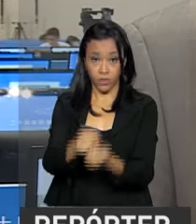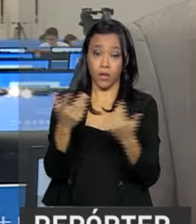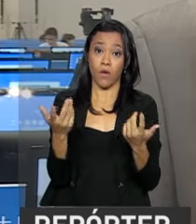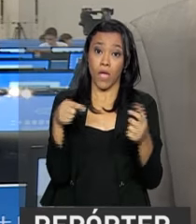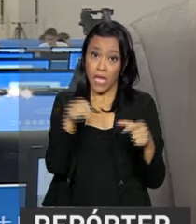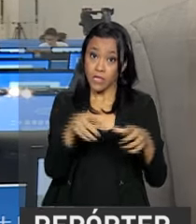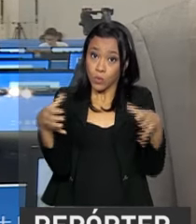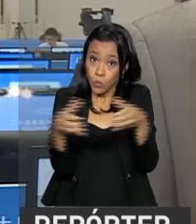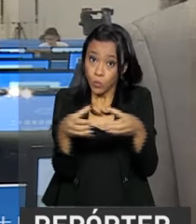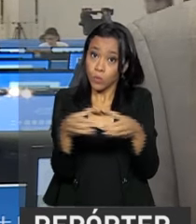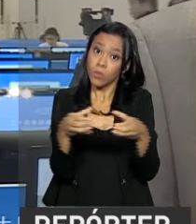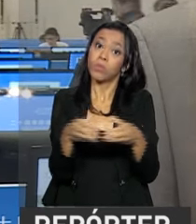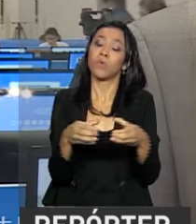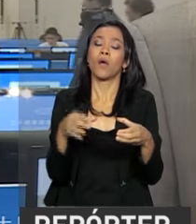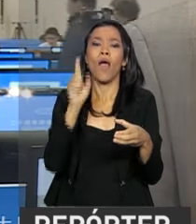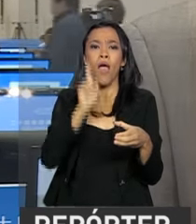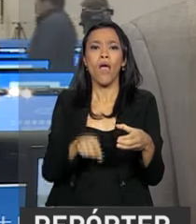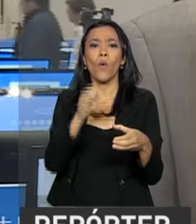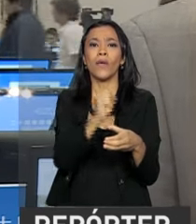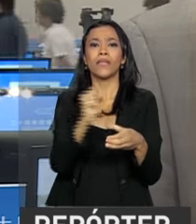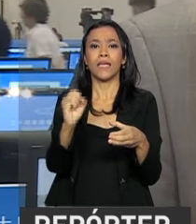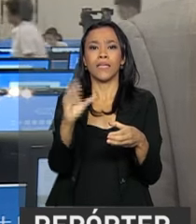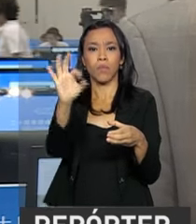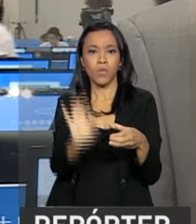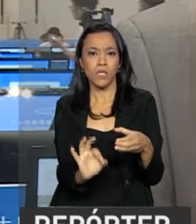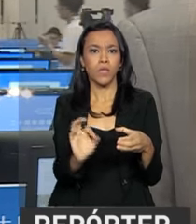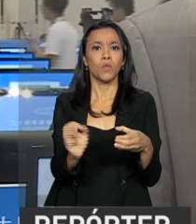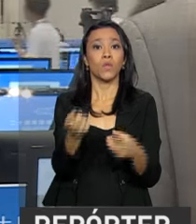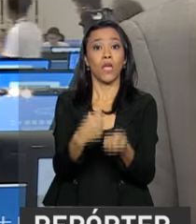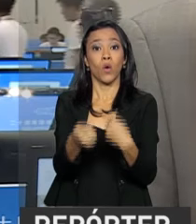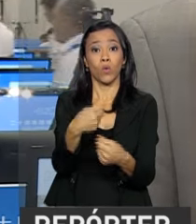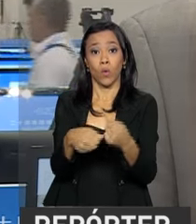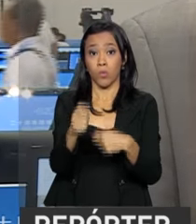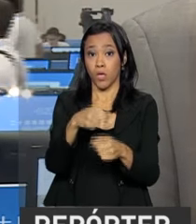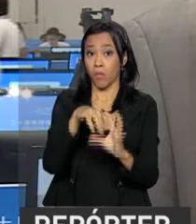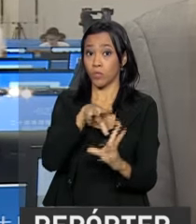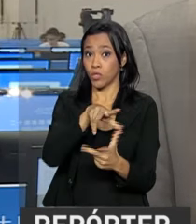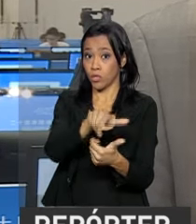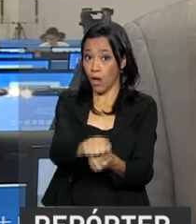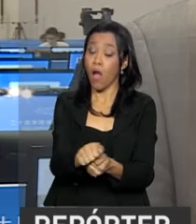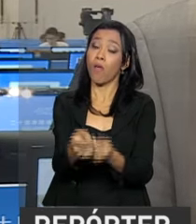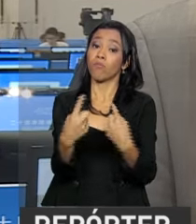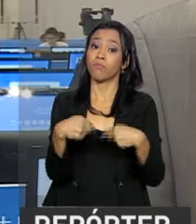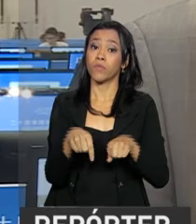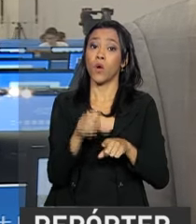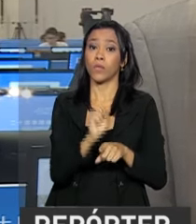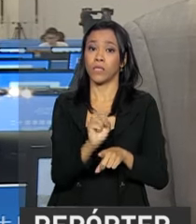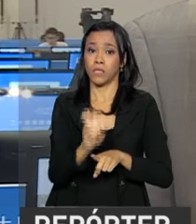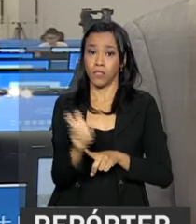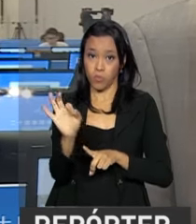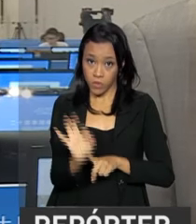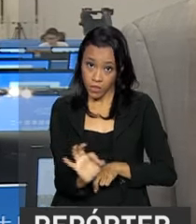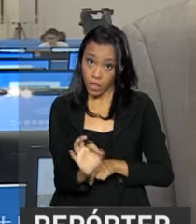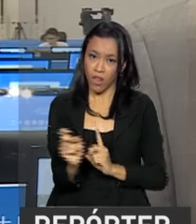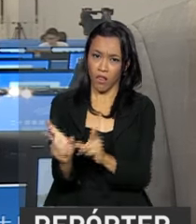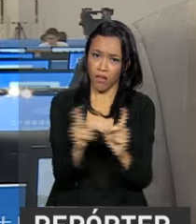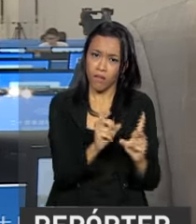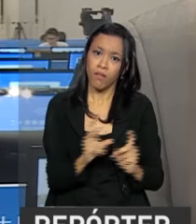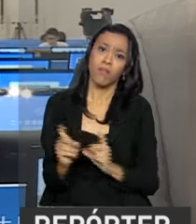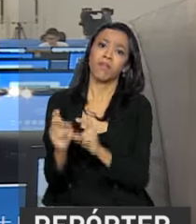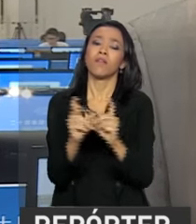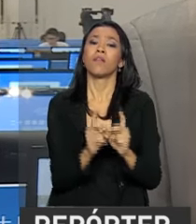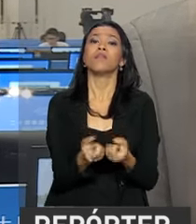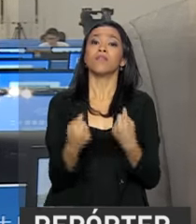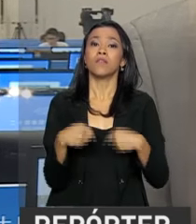O grupo representa 80% de toda a economia mundial, cerca de 85% do comércio